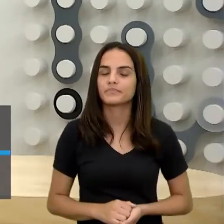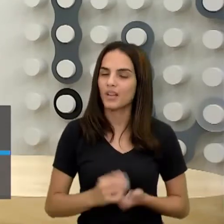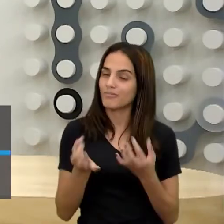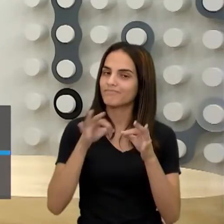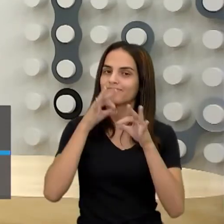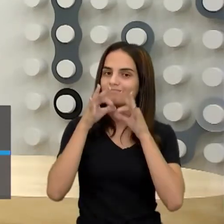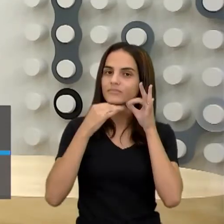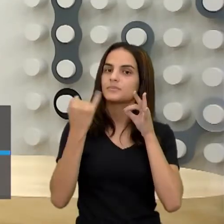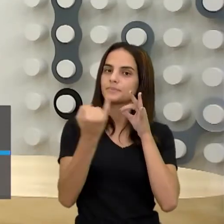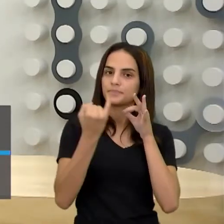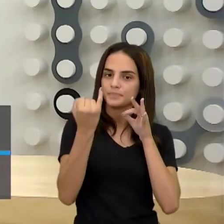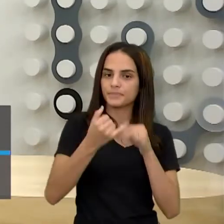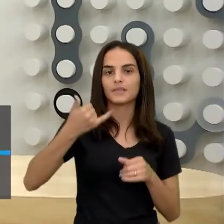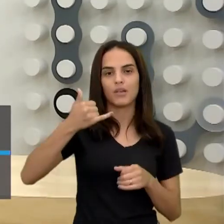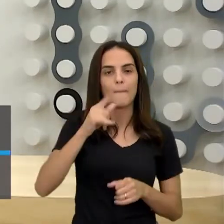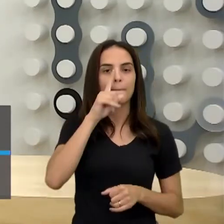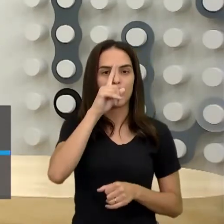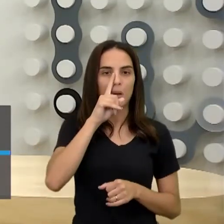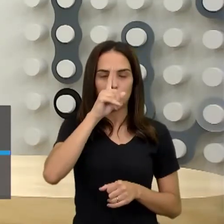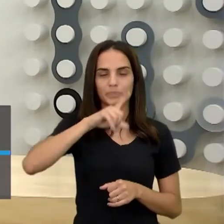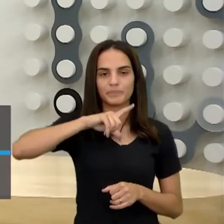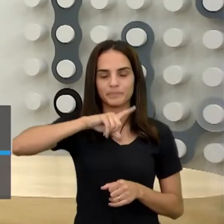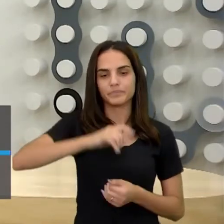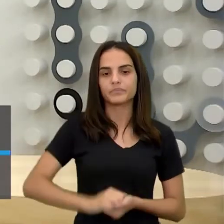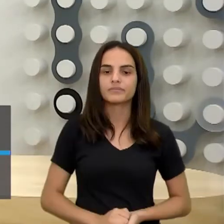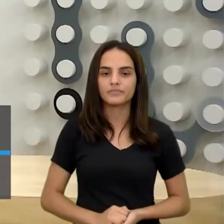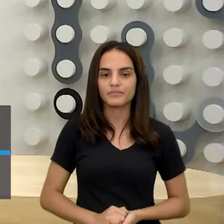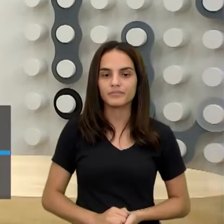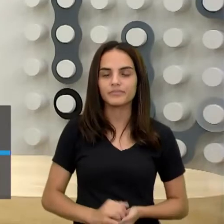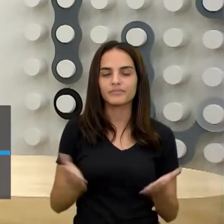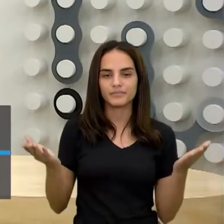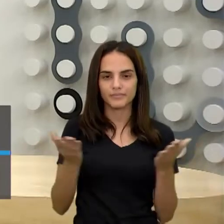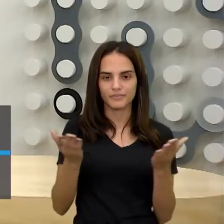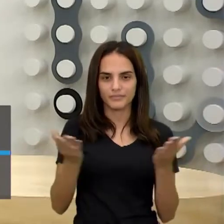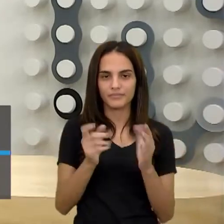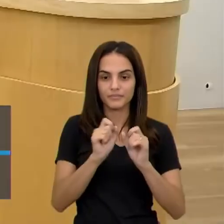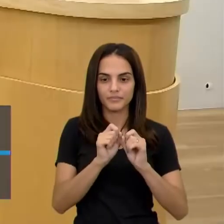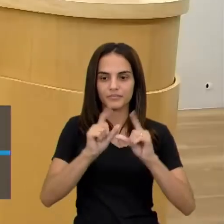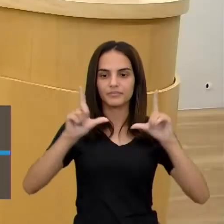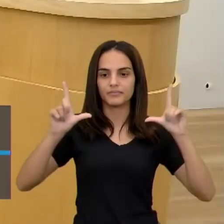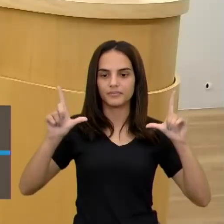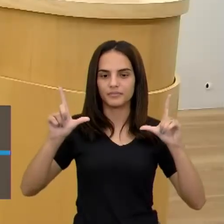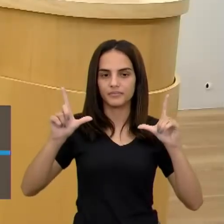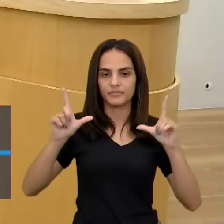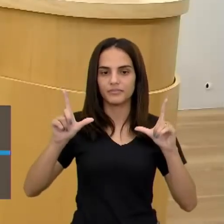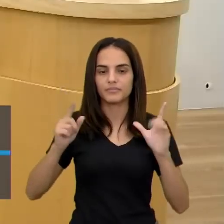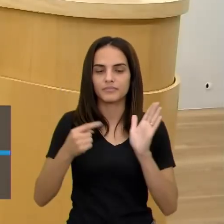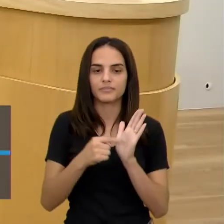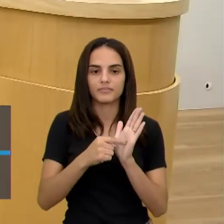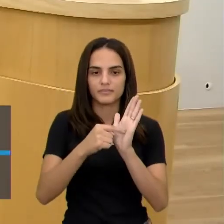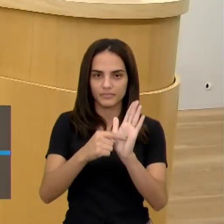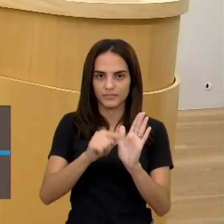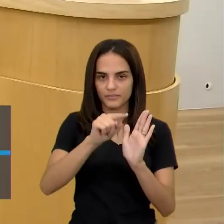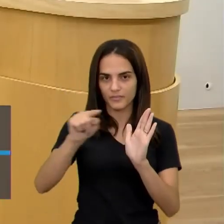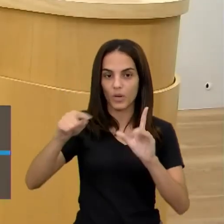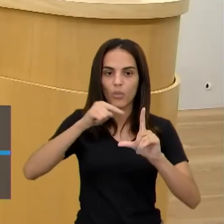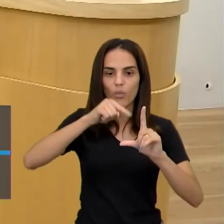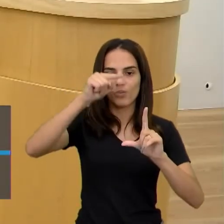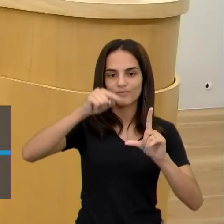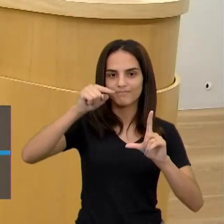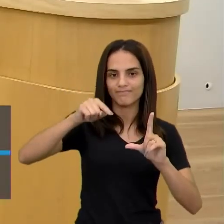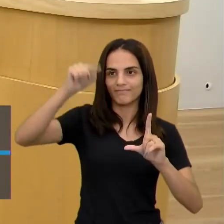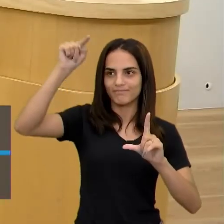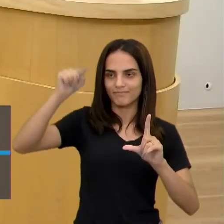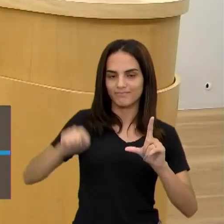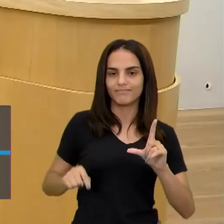muito importante para dizer que o celular é perigoso, tá certo? Agora, vamos aqui para a tela. eu vou mostrar para vocês um gráfico, né? Desse lado eu não